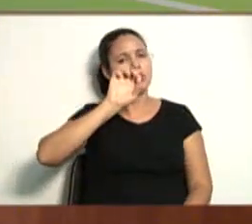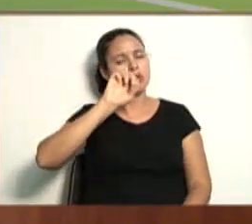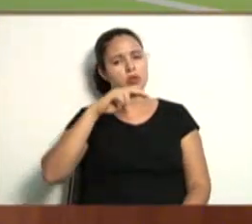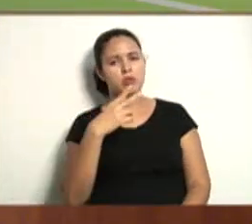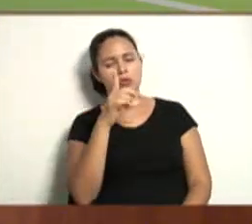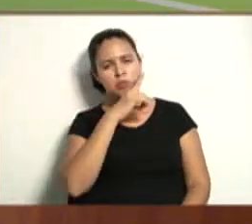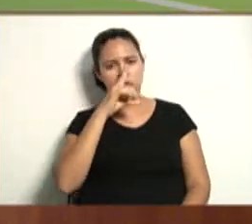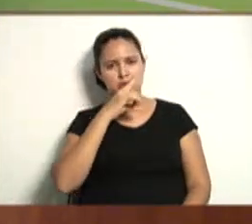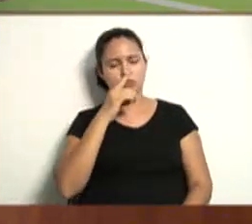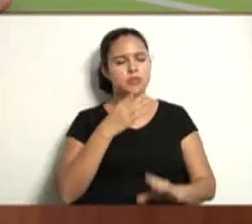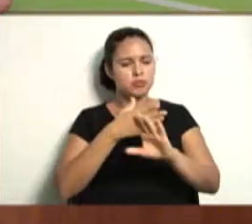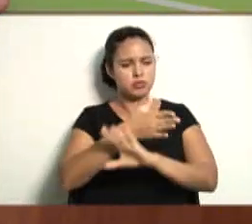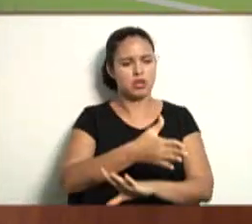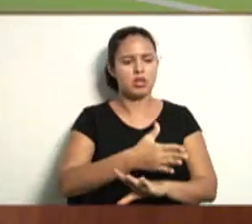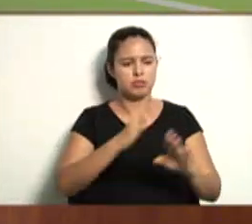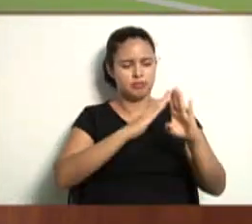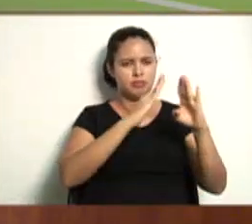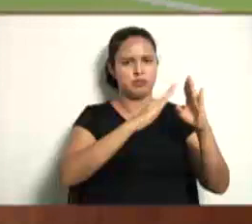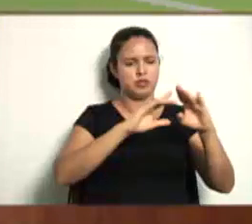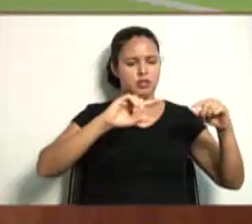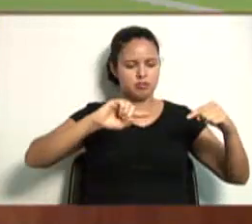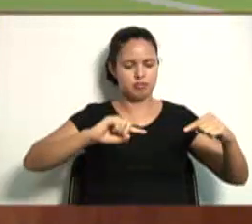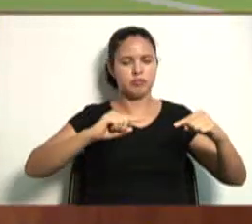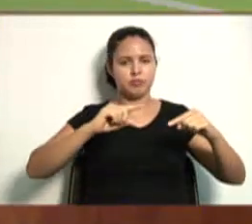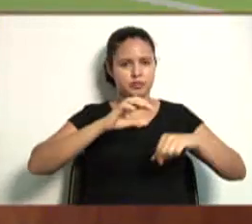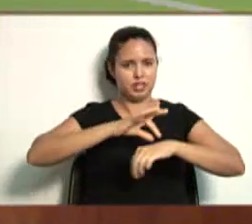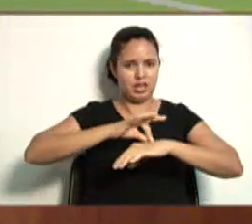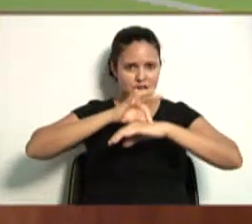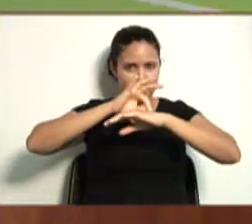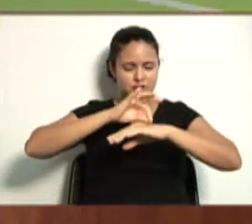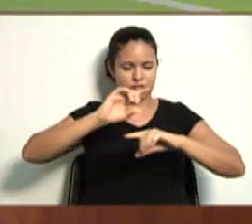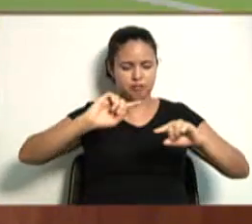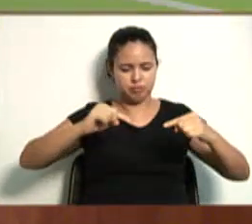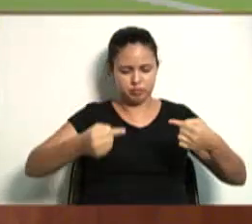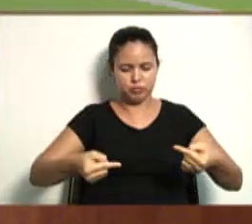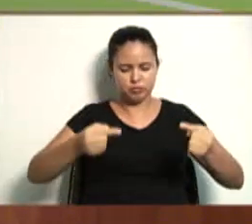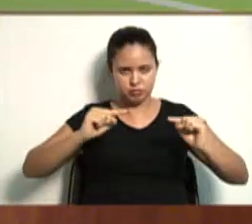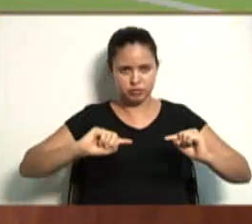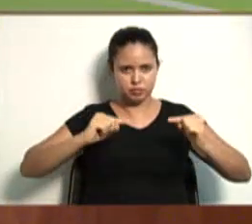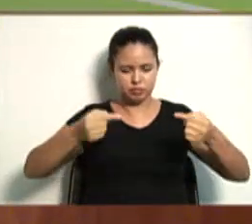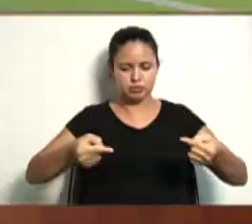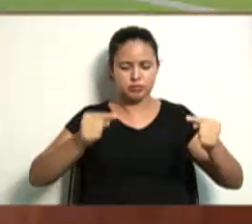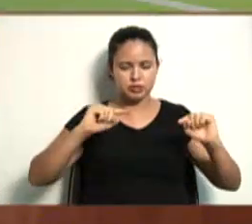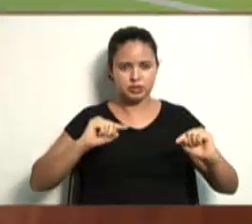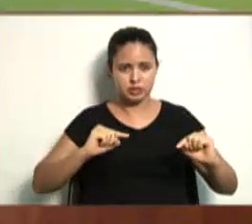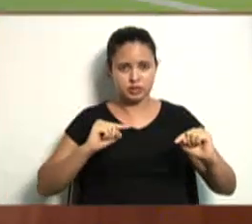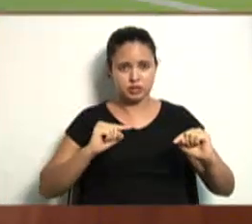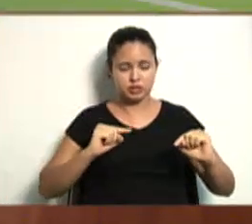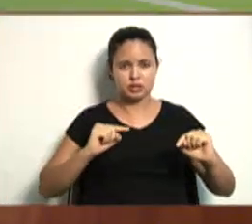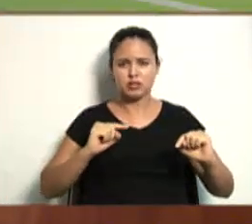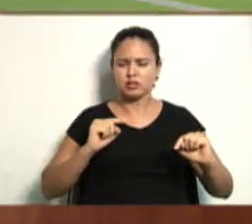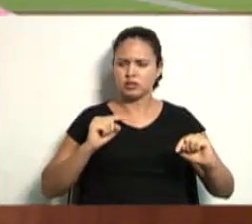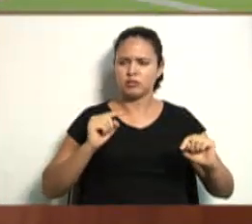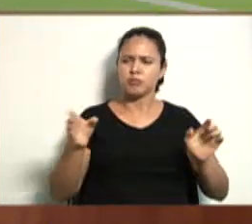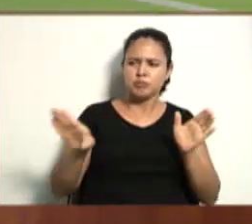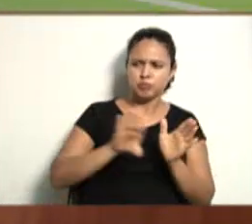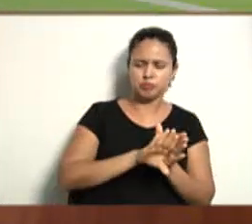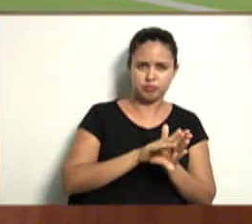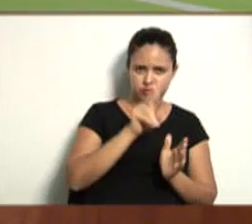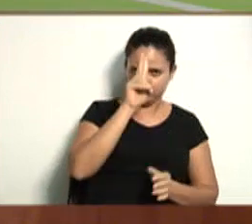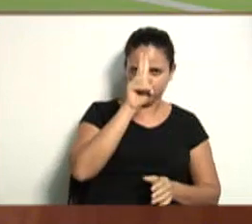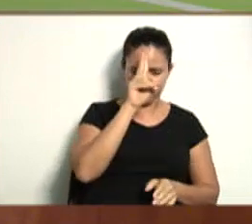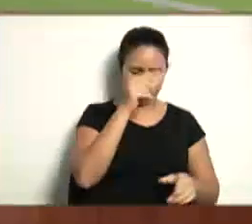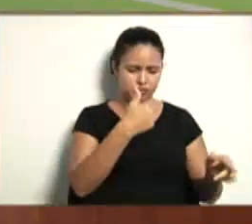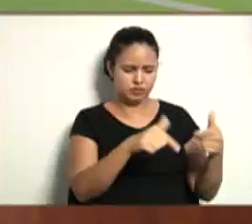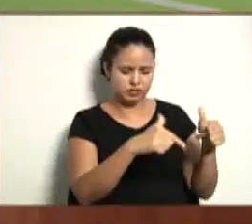e aí chegou na segunda-feira, foi falar para os colegas que foi ao churrasco. Mas se nesse churrasco, vamos supor